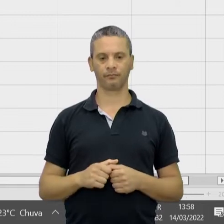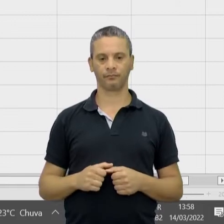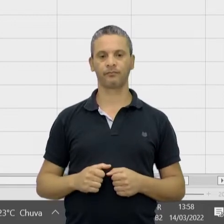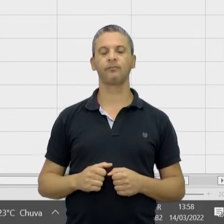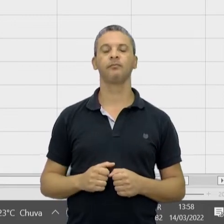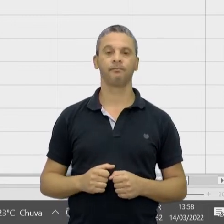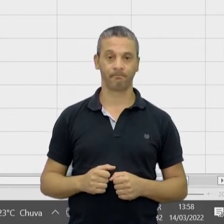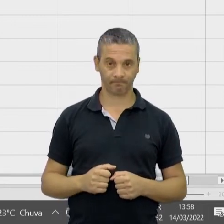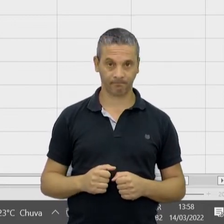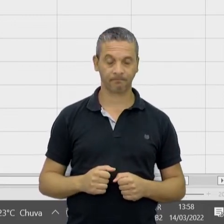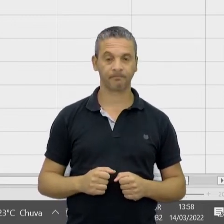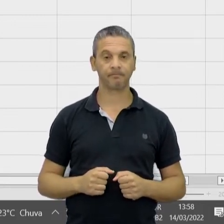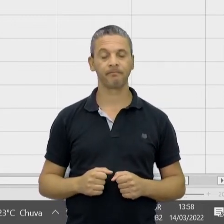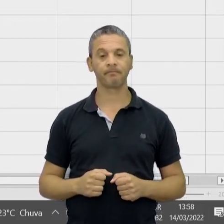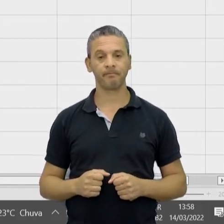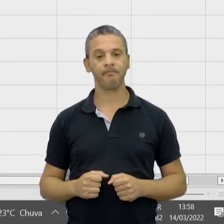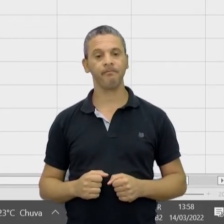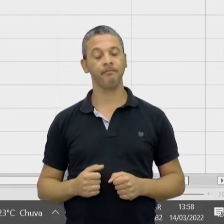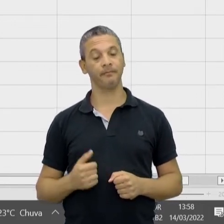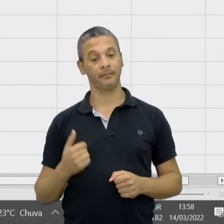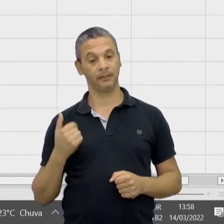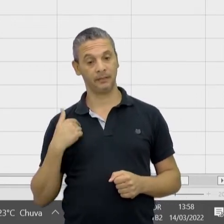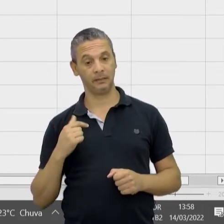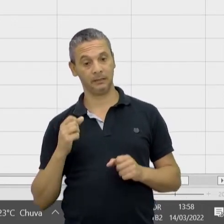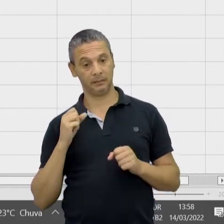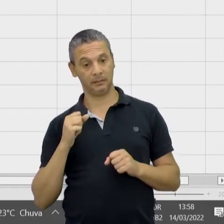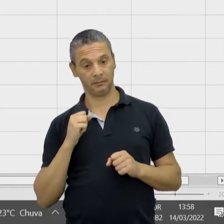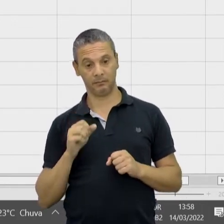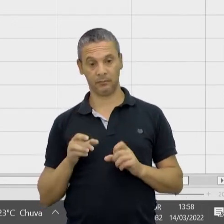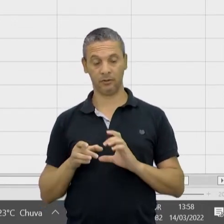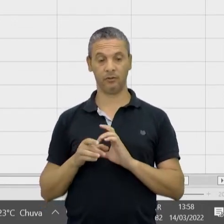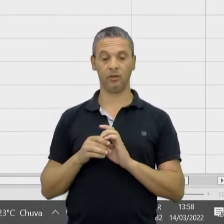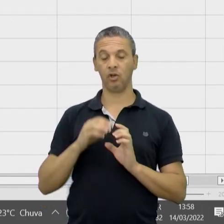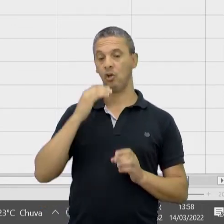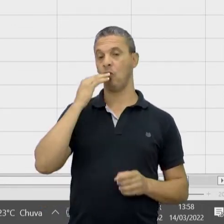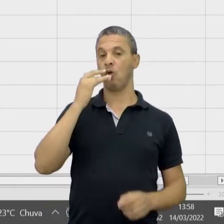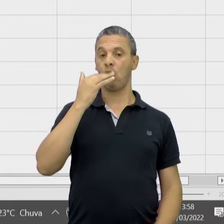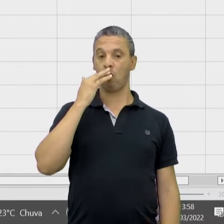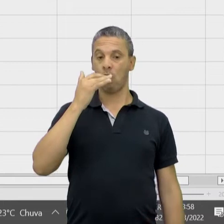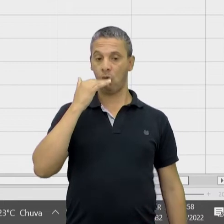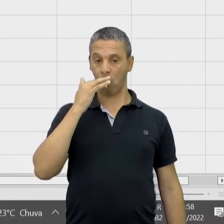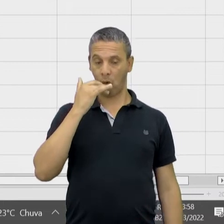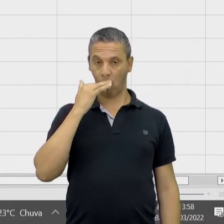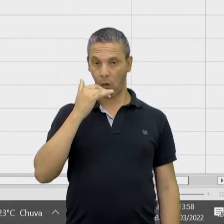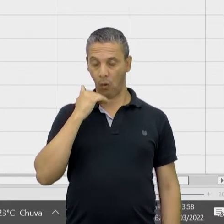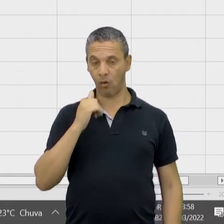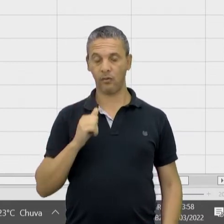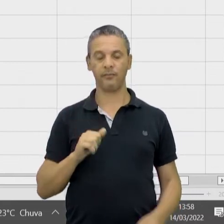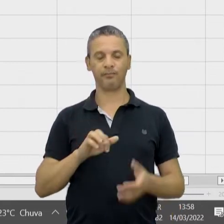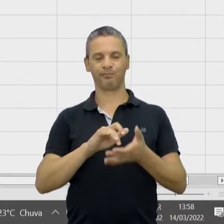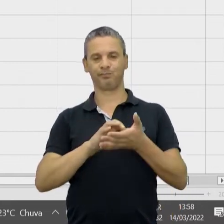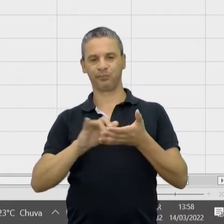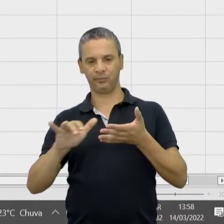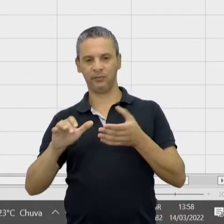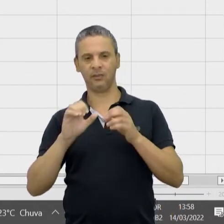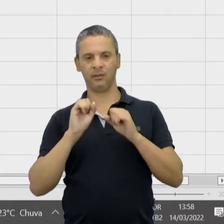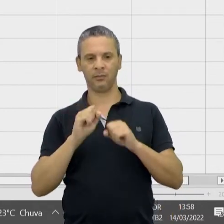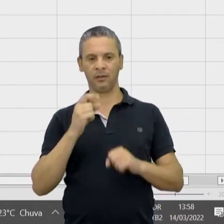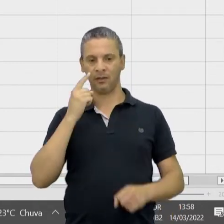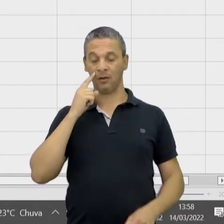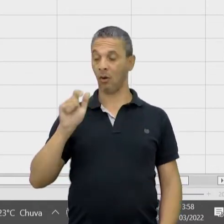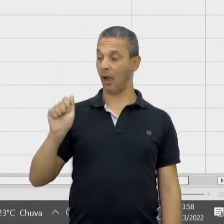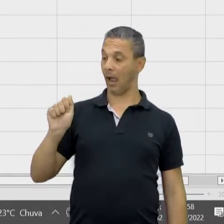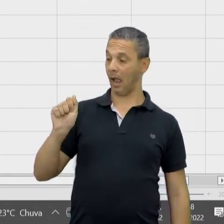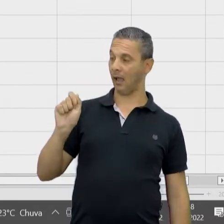Despesas do mês de fevereiro. Eu posso deixar as cores das letras, aqui ó, eu venho aqui no